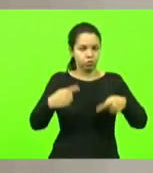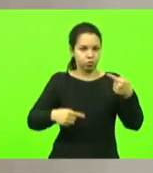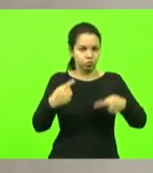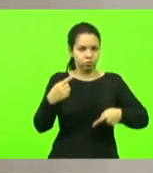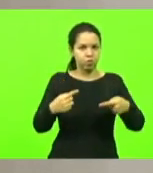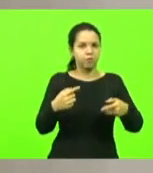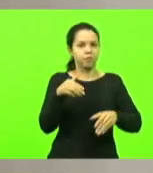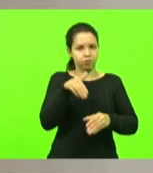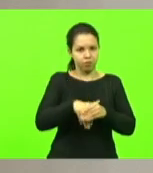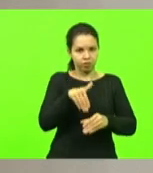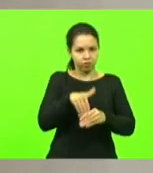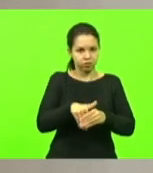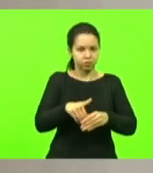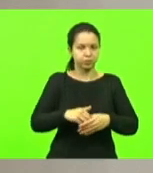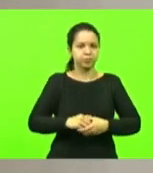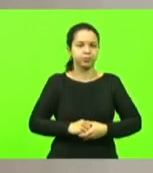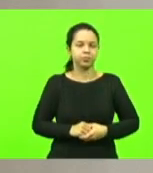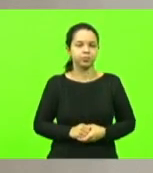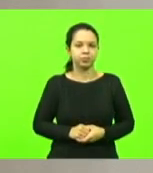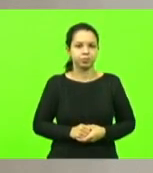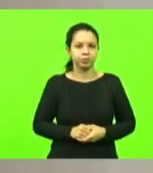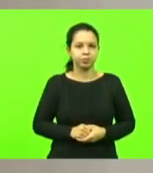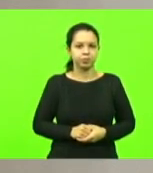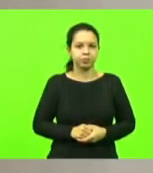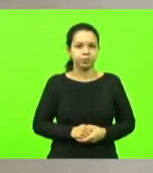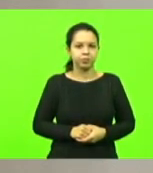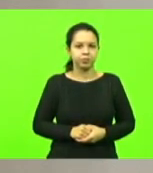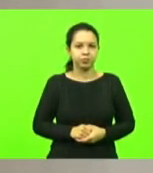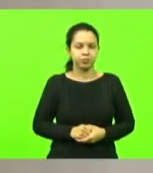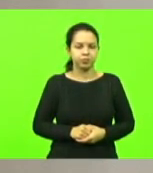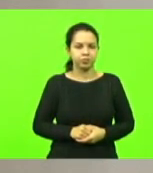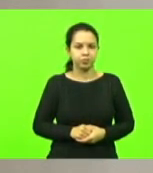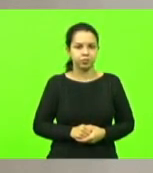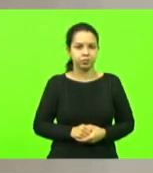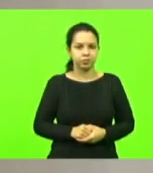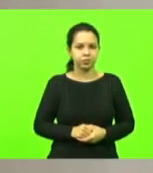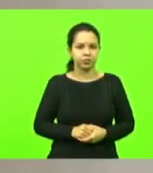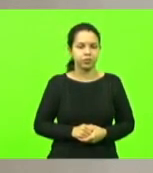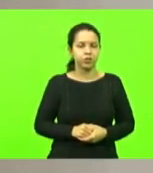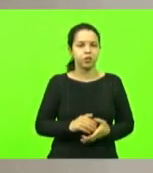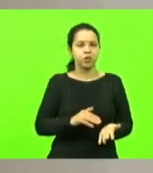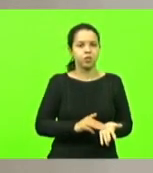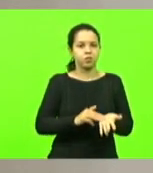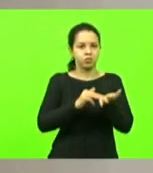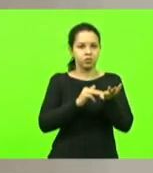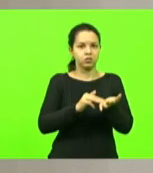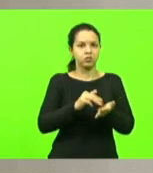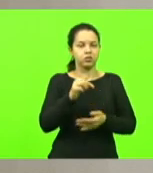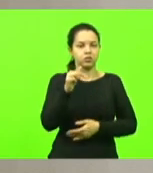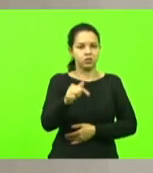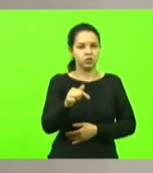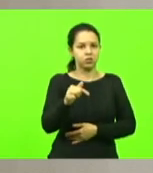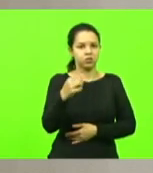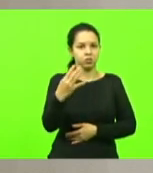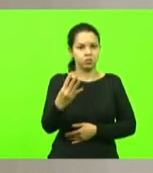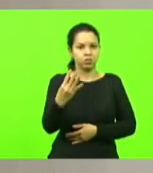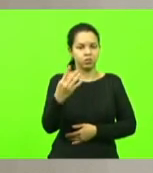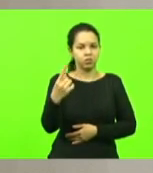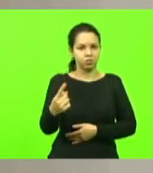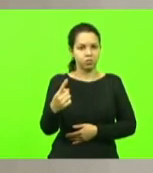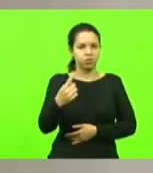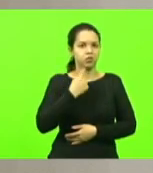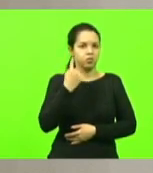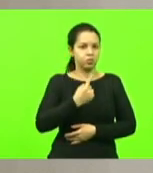Não havendo quem queira discutir, em votação. Moção de número 741, deputado Tiago